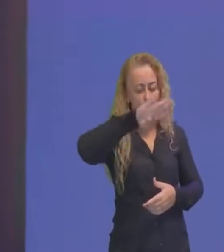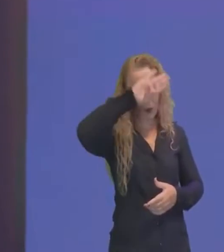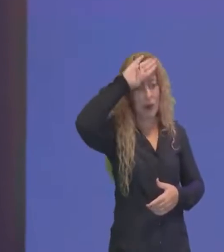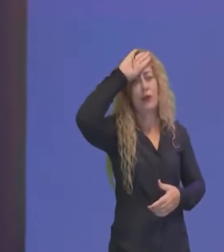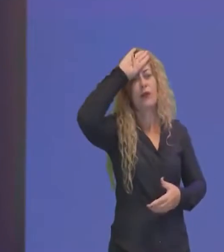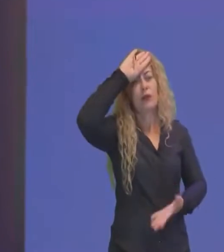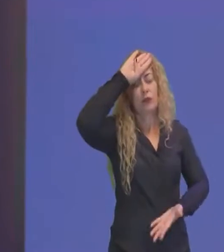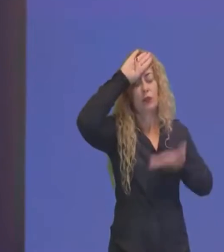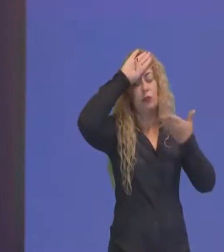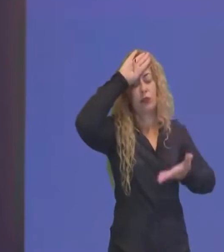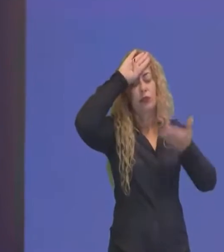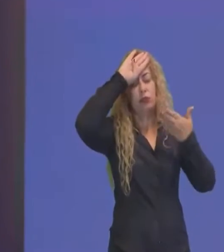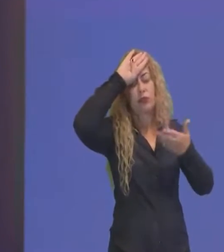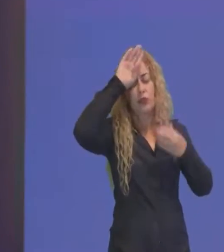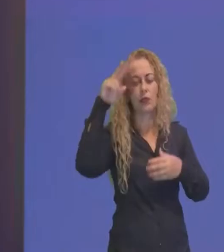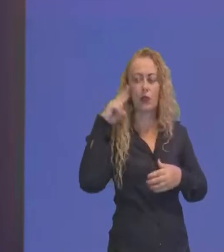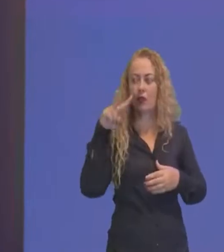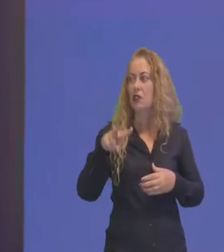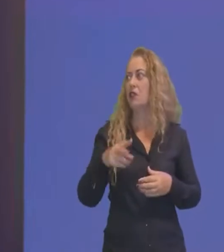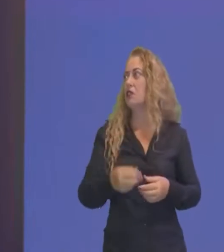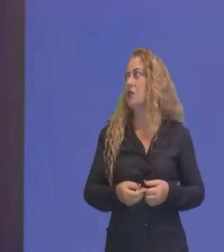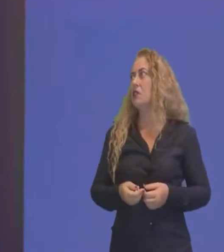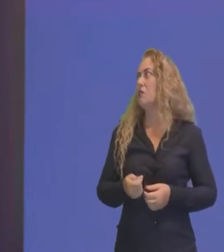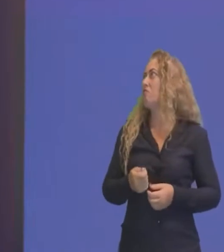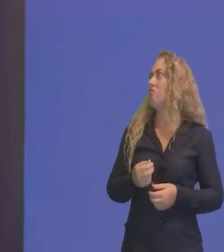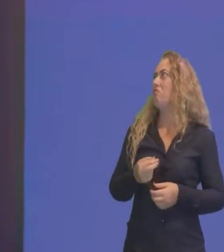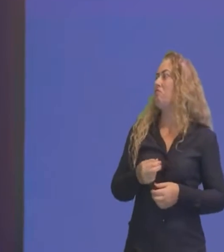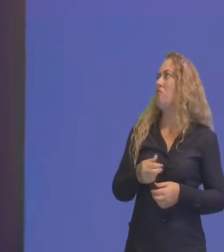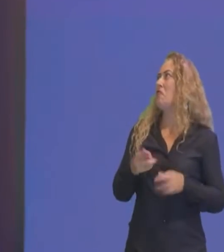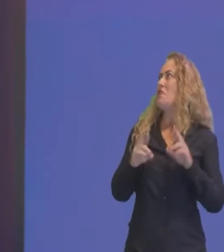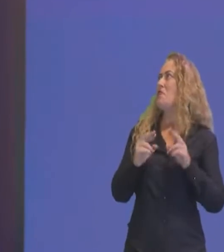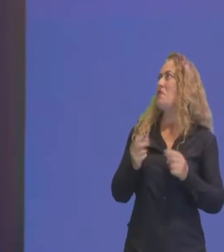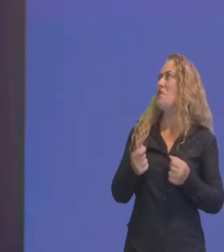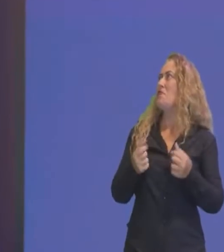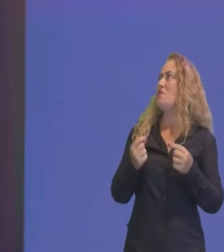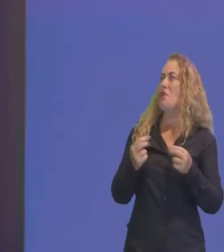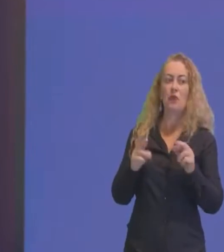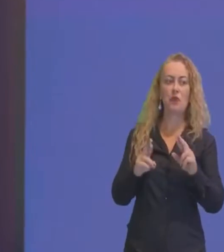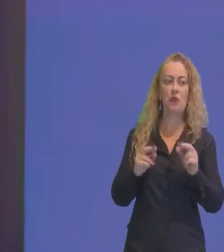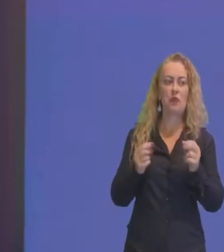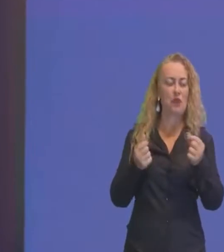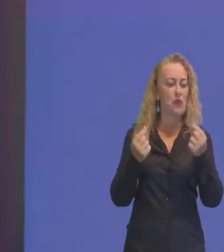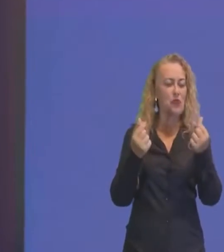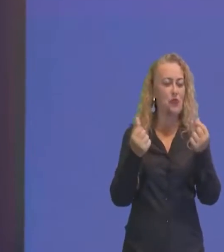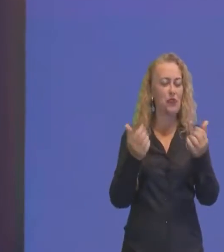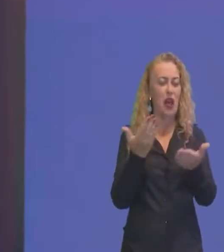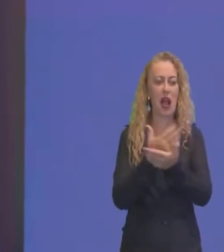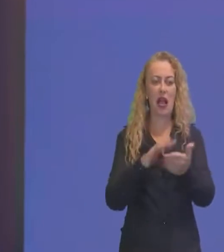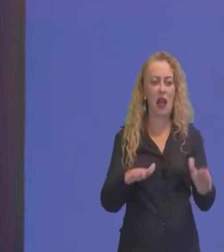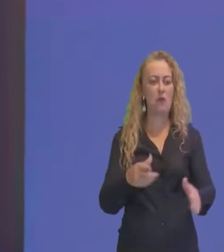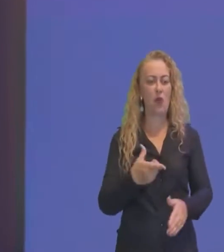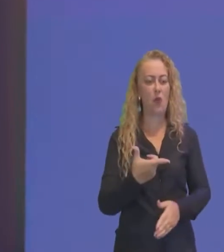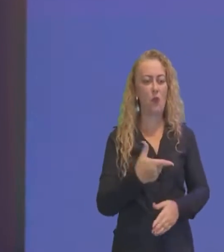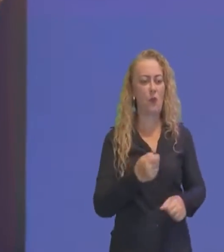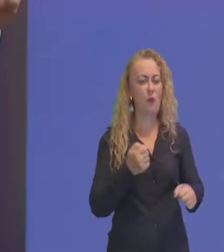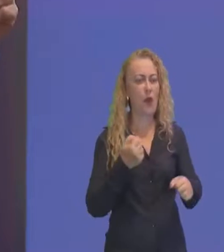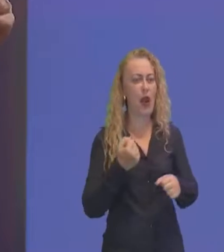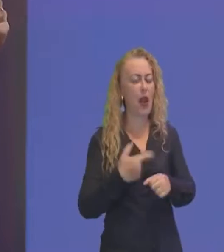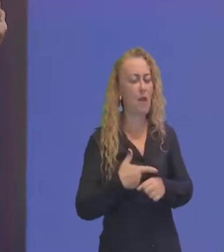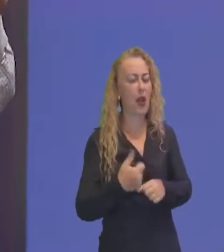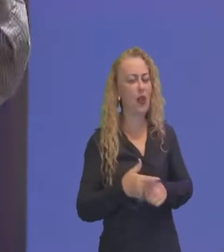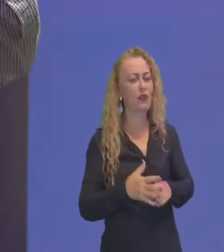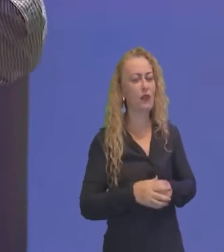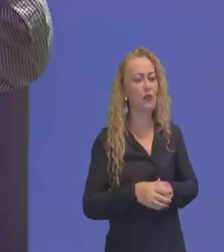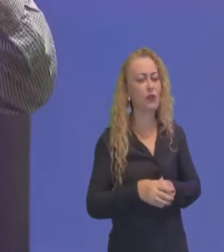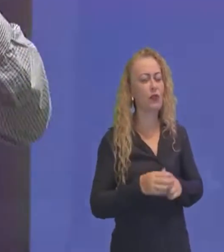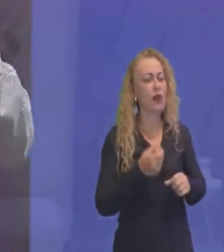disse assim: a gente não tem dinheiro para comprar remédio. E agora, o que é que a gente faz? Aí a Esté falou assim: lembra,